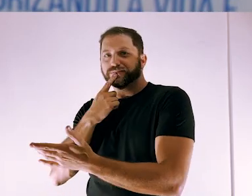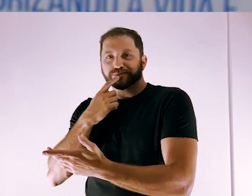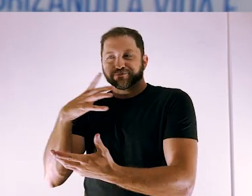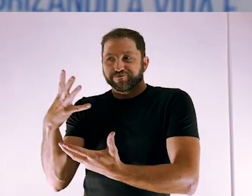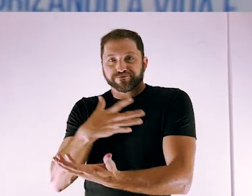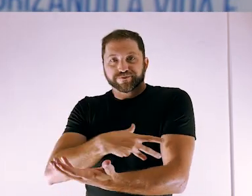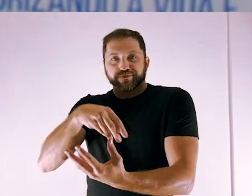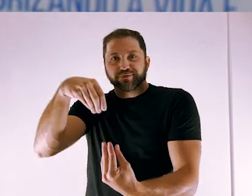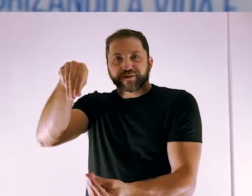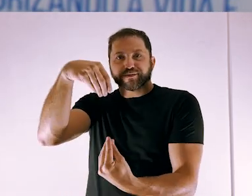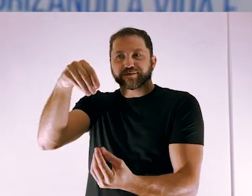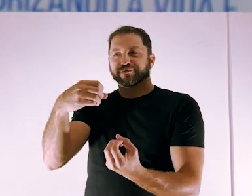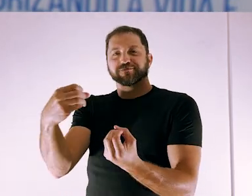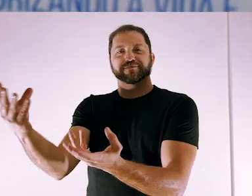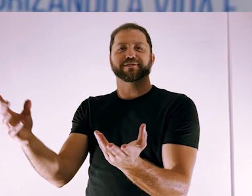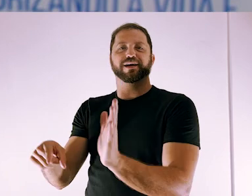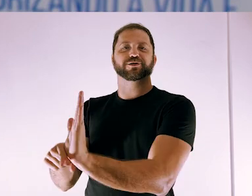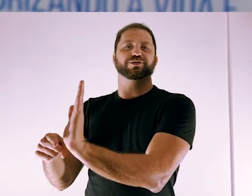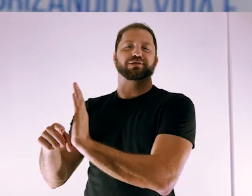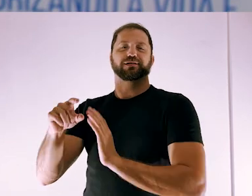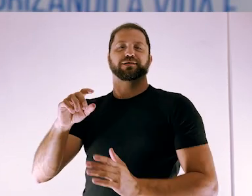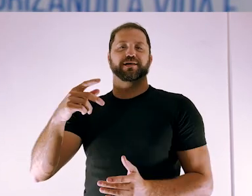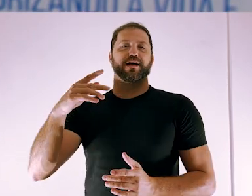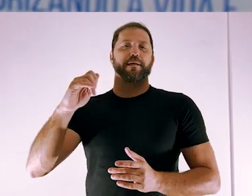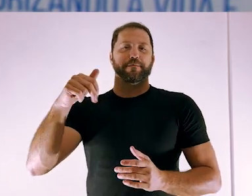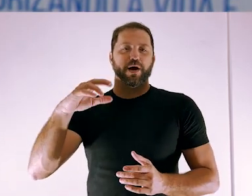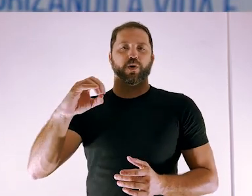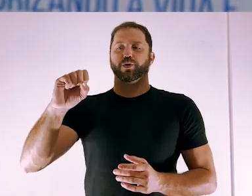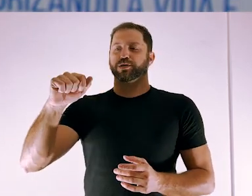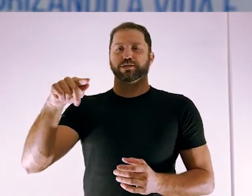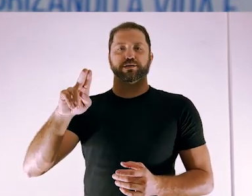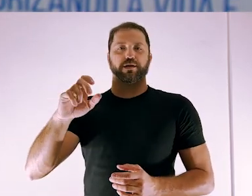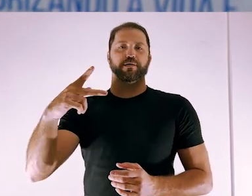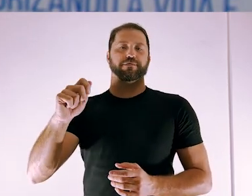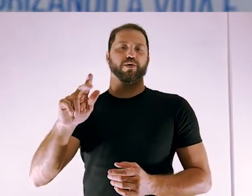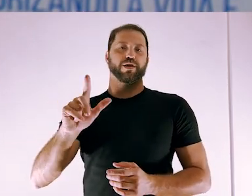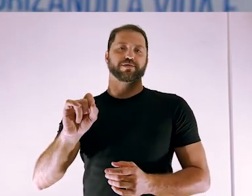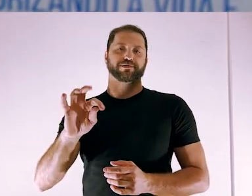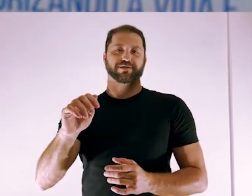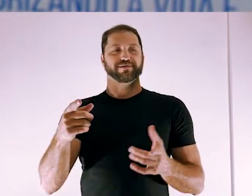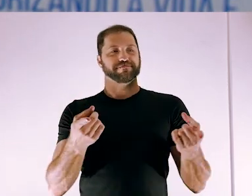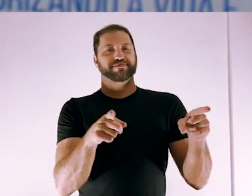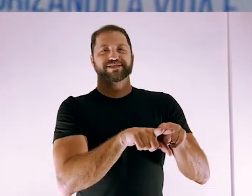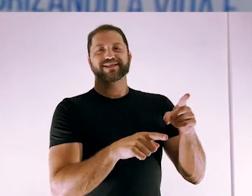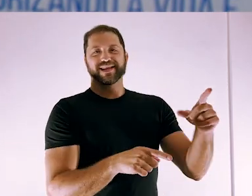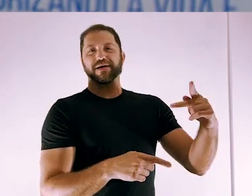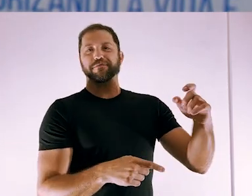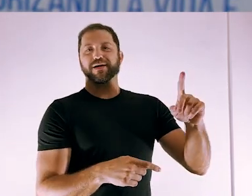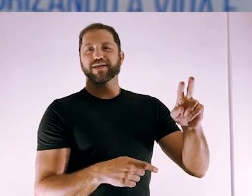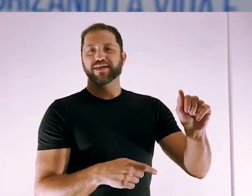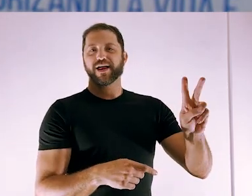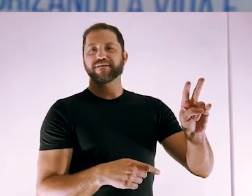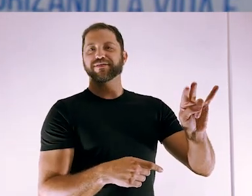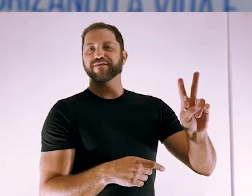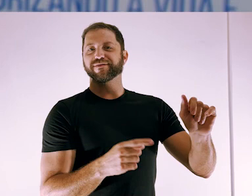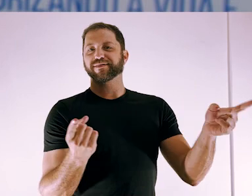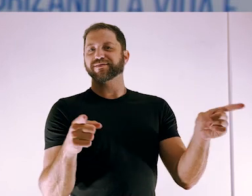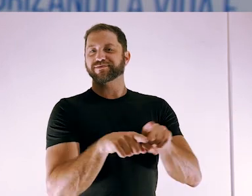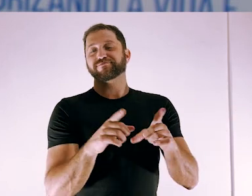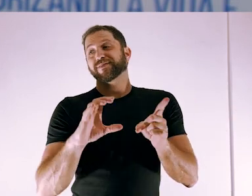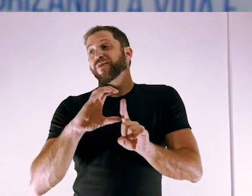a gente possa contribuir com o estoque do Banco de Sangue Paulista através dessa ação do Instituto Pedra